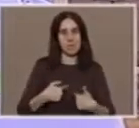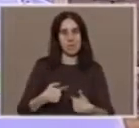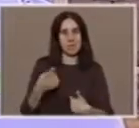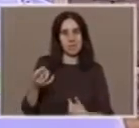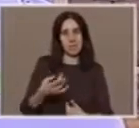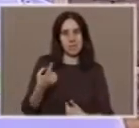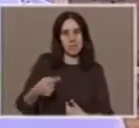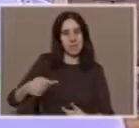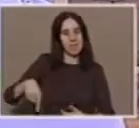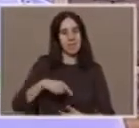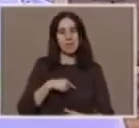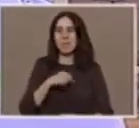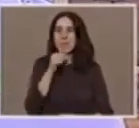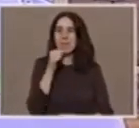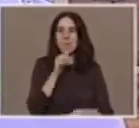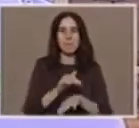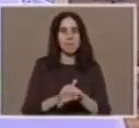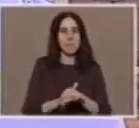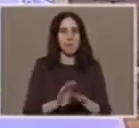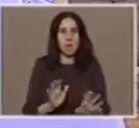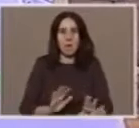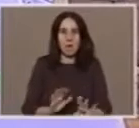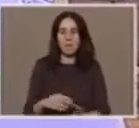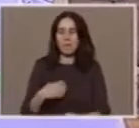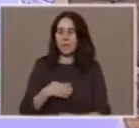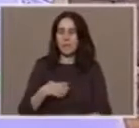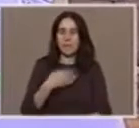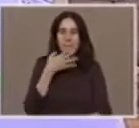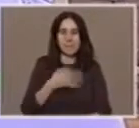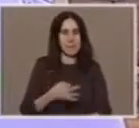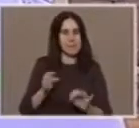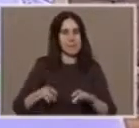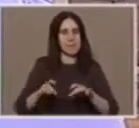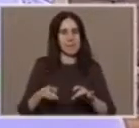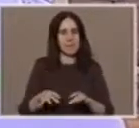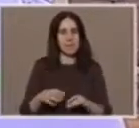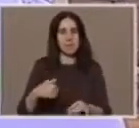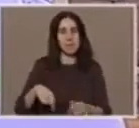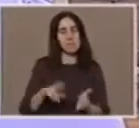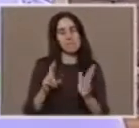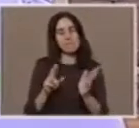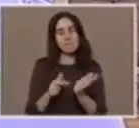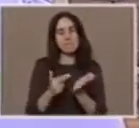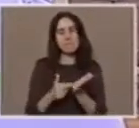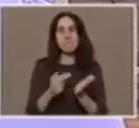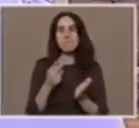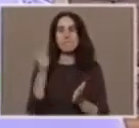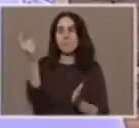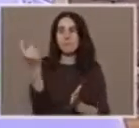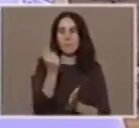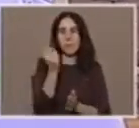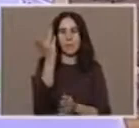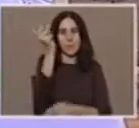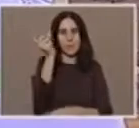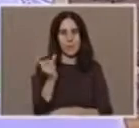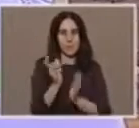misericórdia, sejamos sempre livres do pecado e de toda a perturbação, enquanto esperamos a vinda gloriosa de